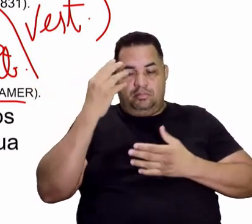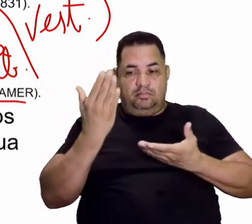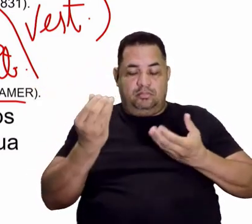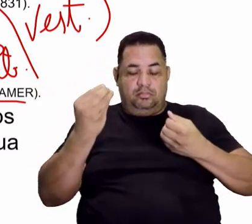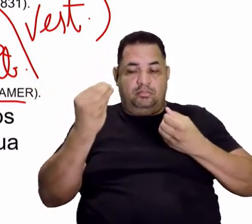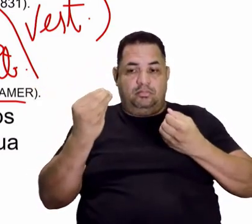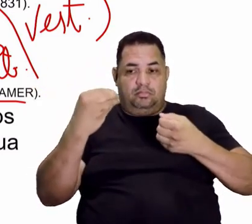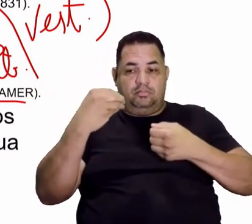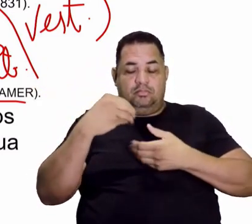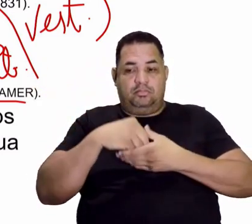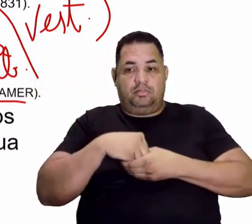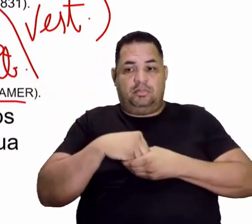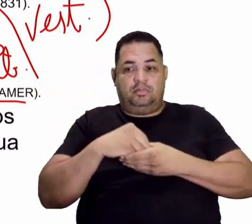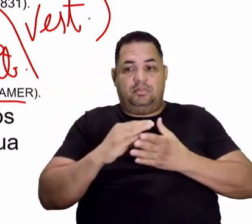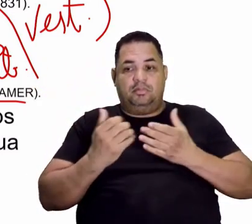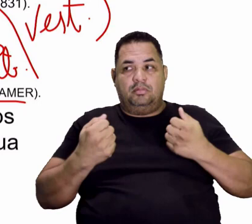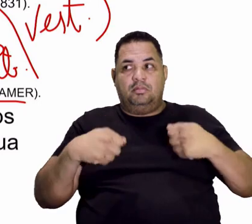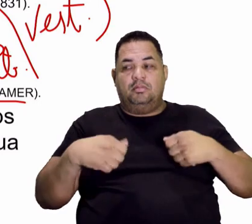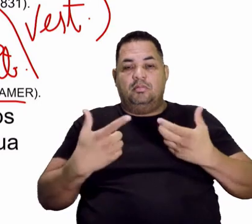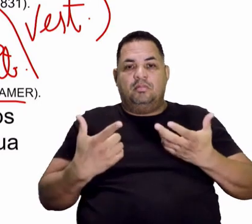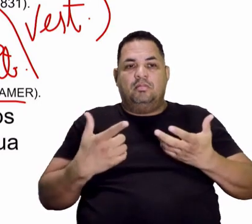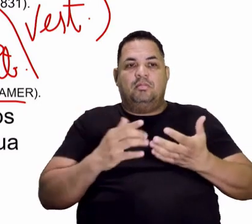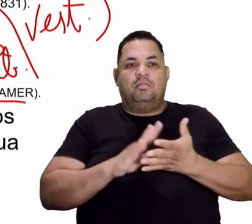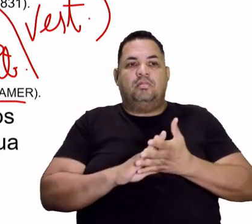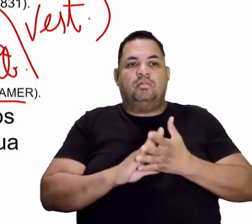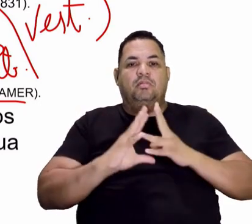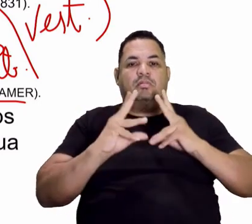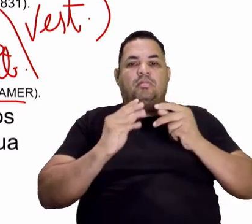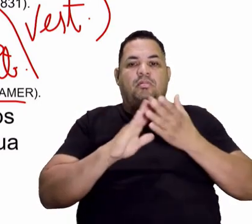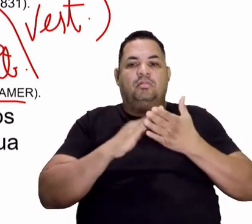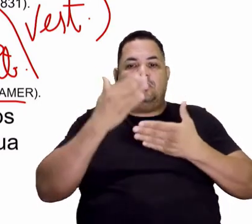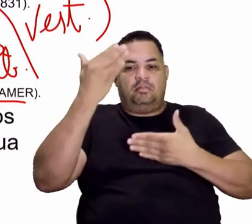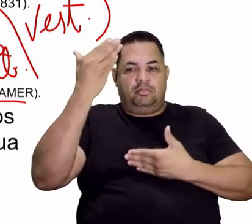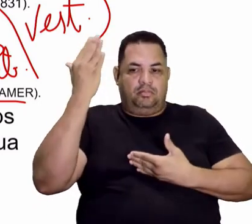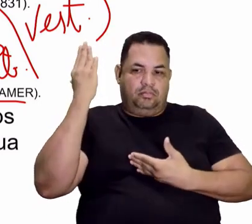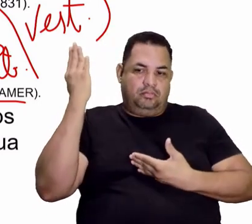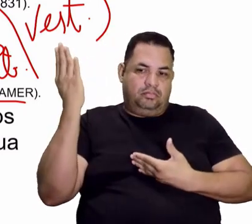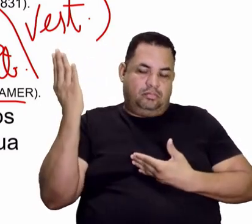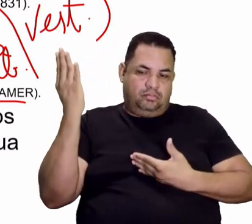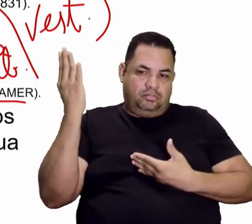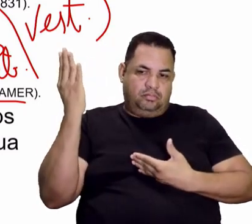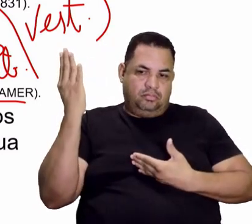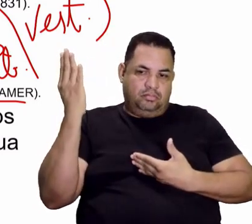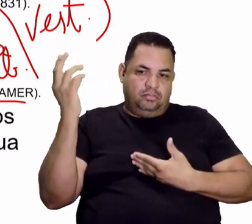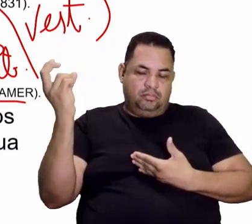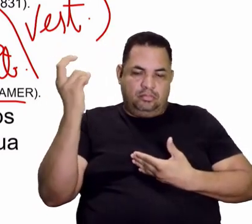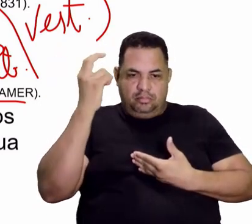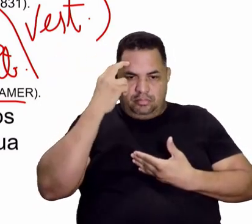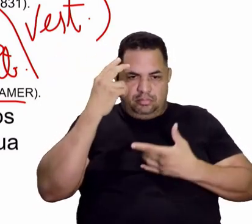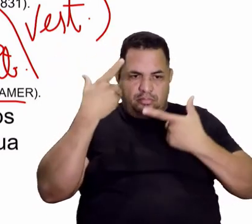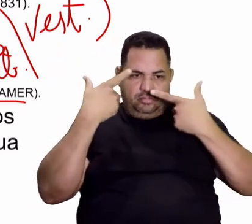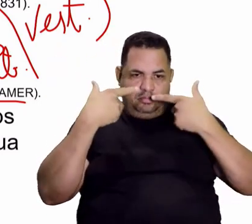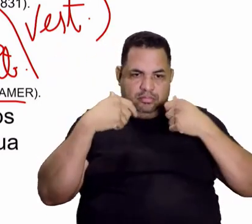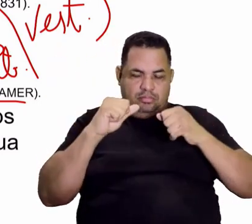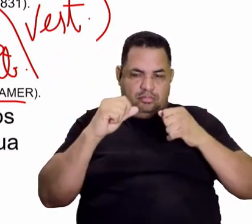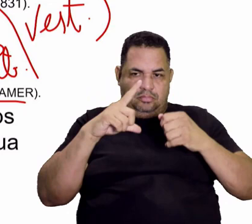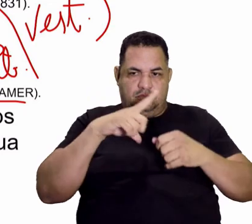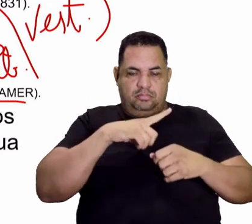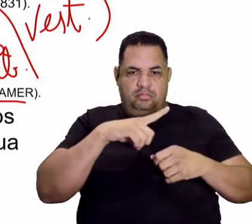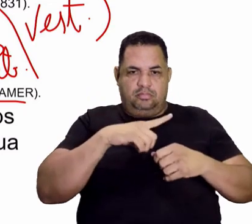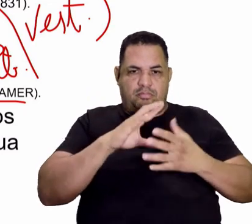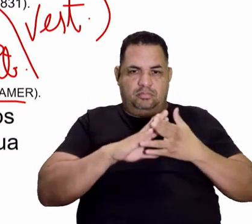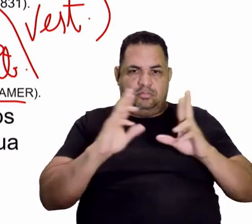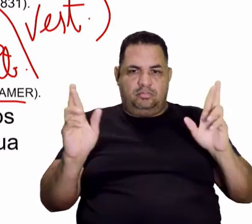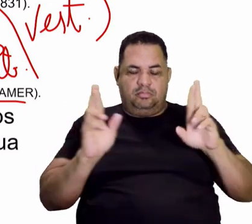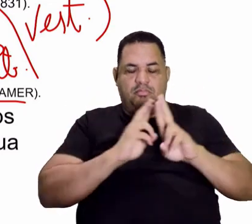dessa perspectiva. Então, diante desse aparate, né, cultura e linguagem, elas têm sempre